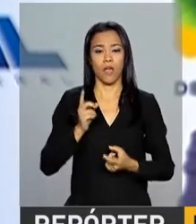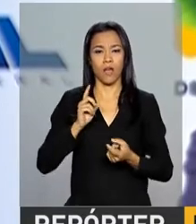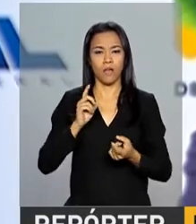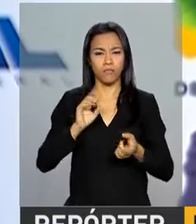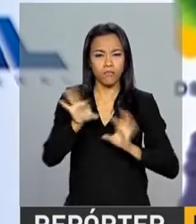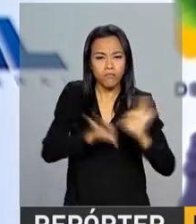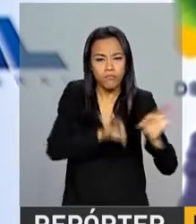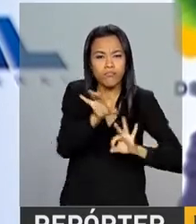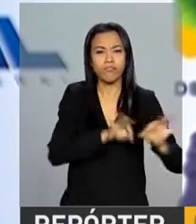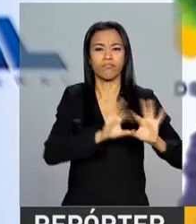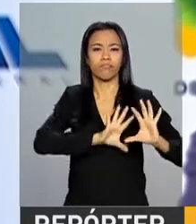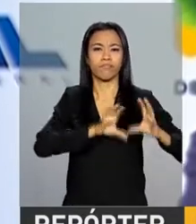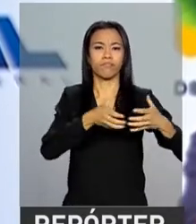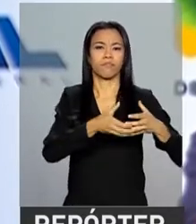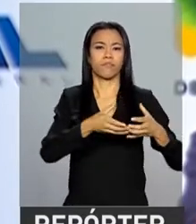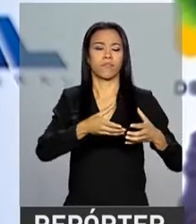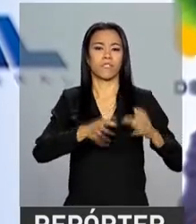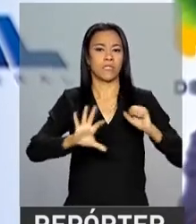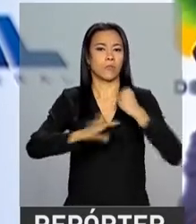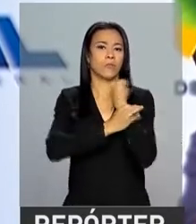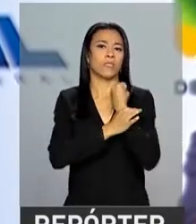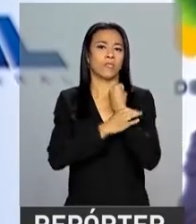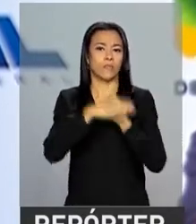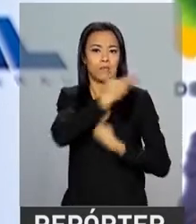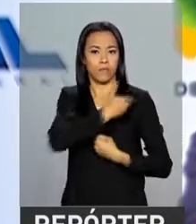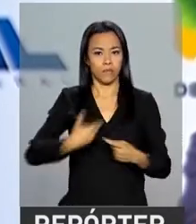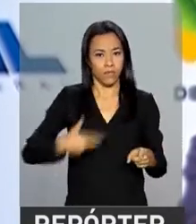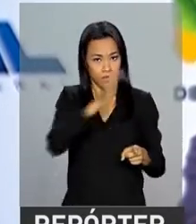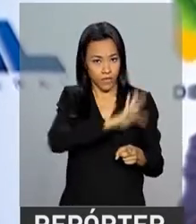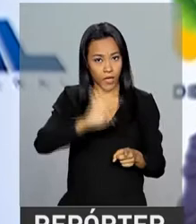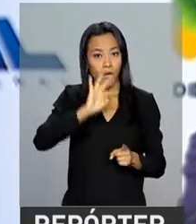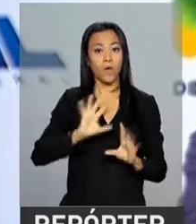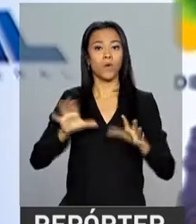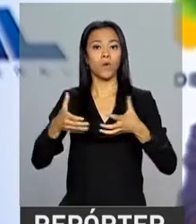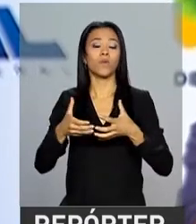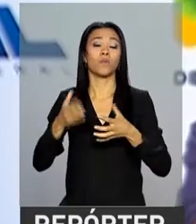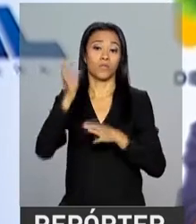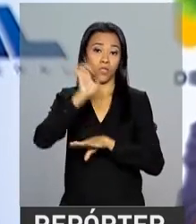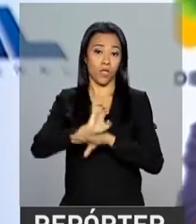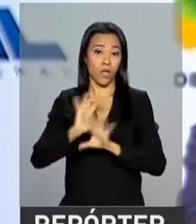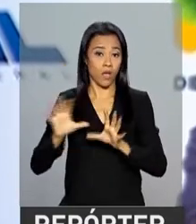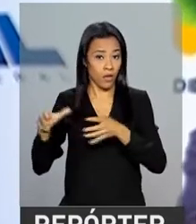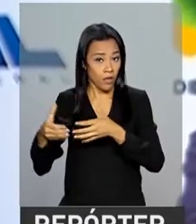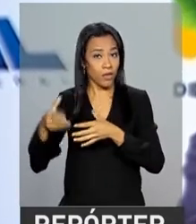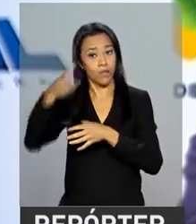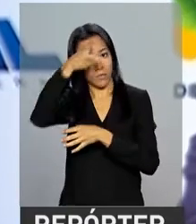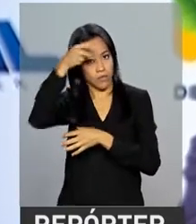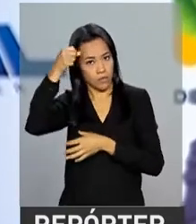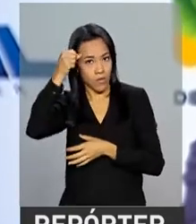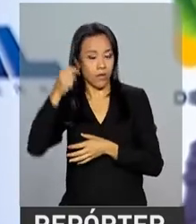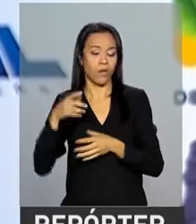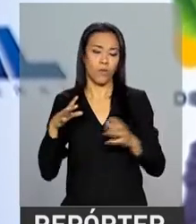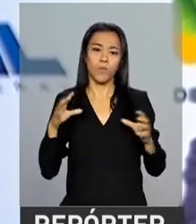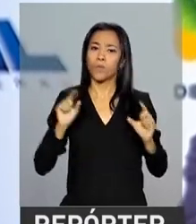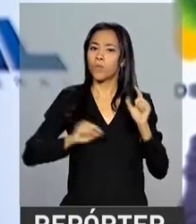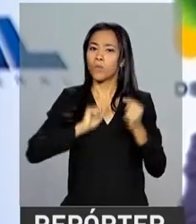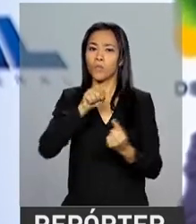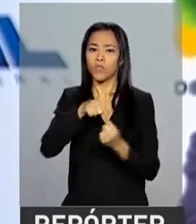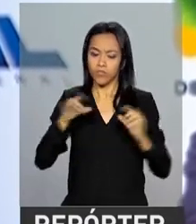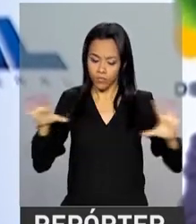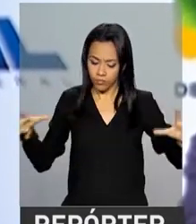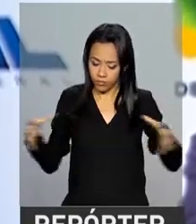informação do governo federal e do governo estadual do governo municipal buscando uma